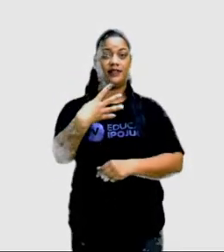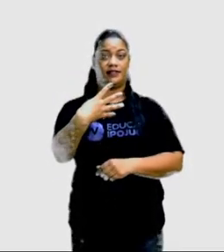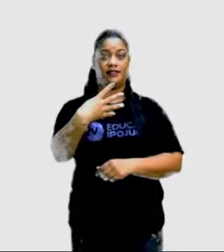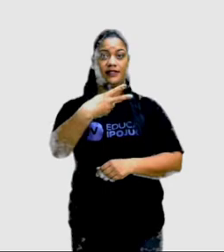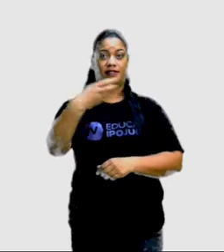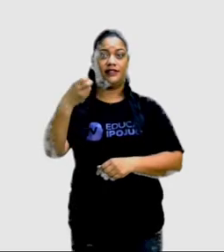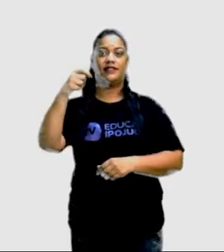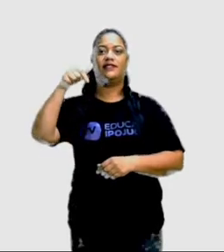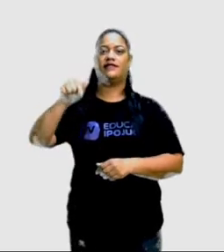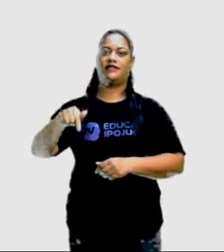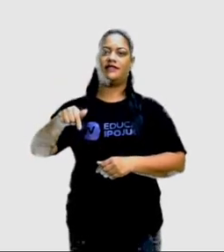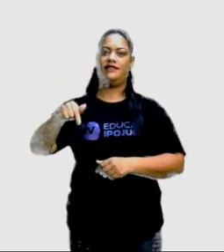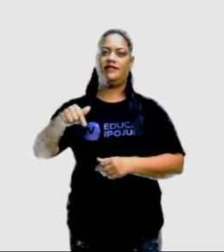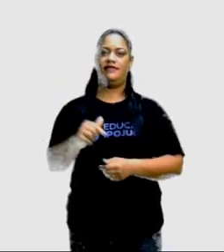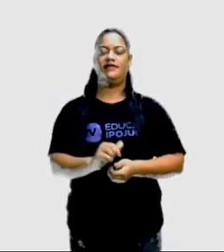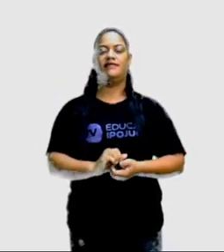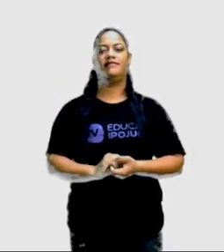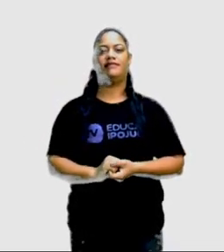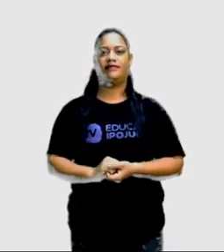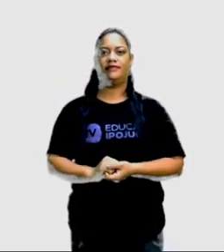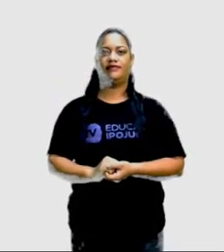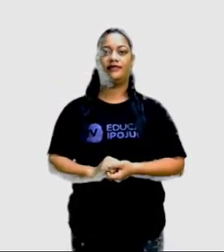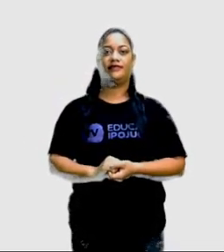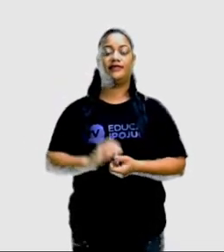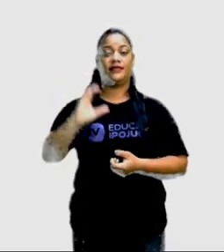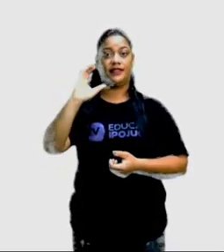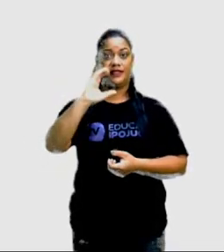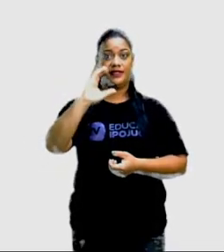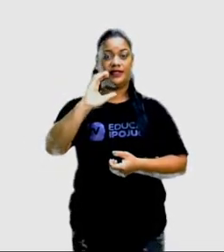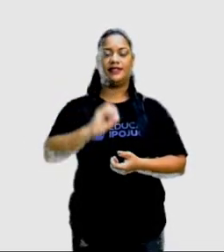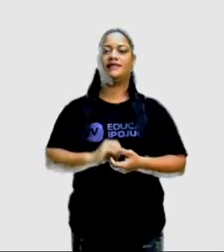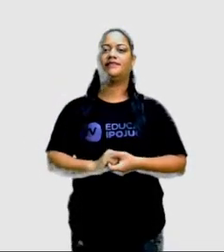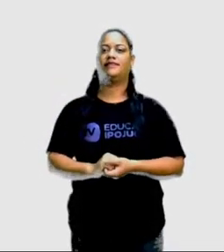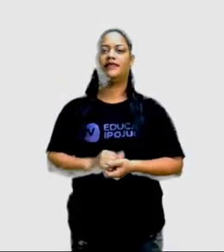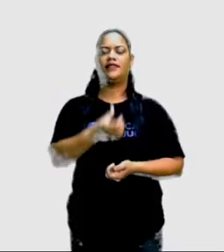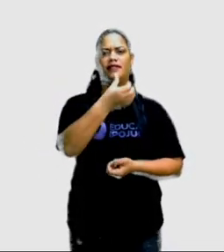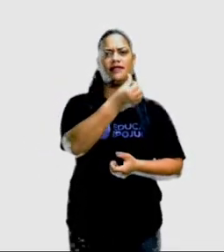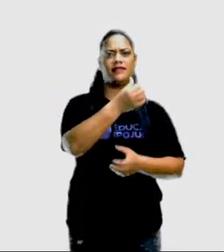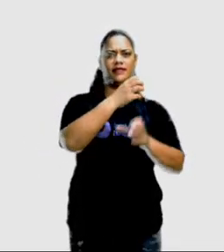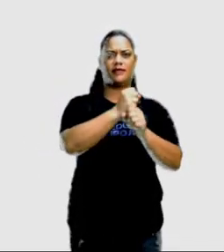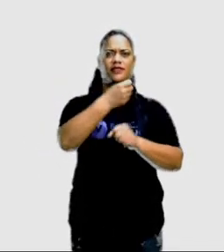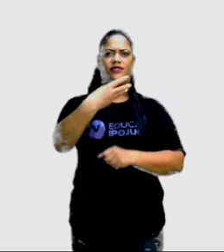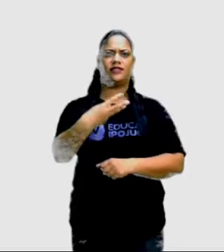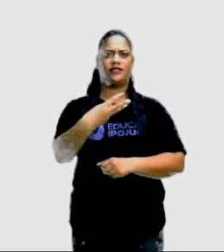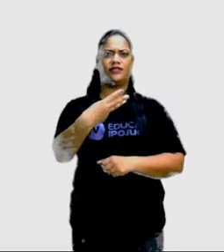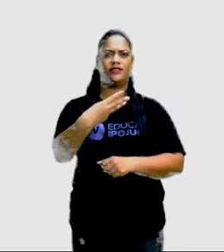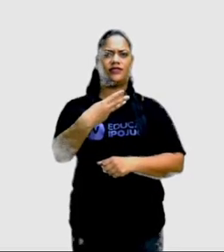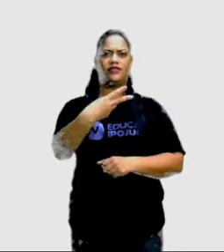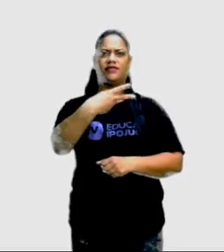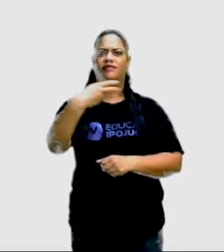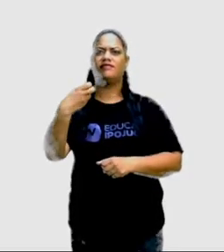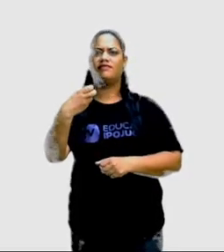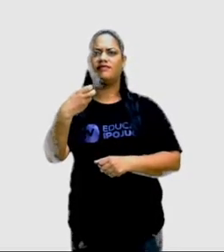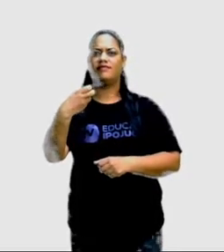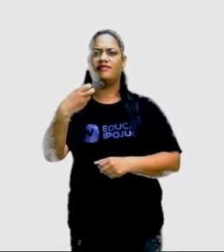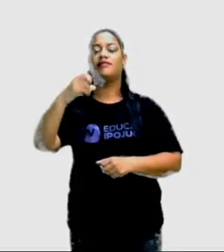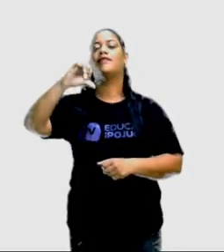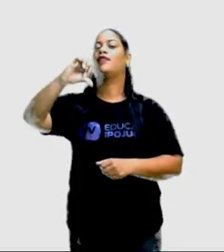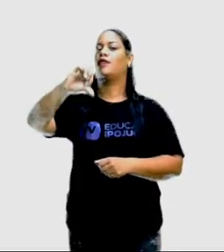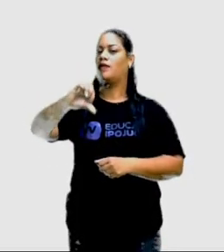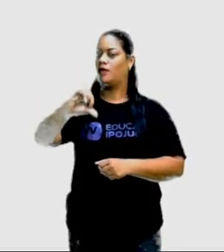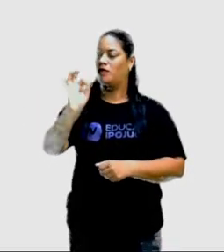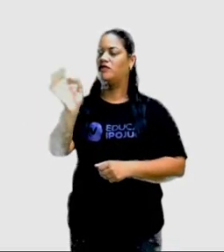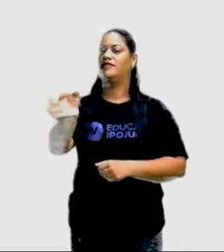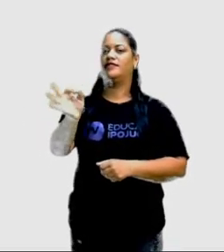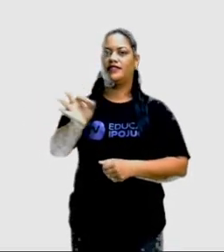é 7. Na letra C, eu tenho 6 mais 3, que vai dar quanto? Perfeito,